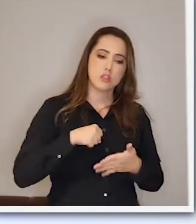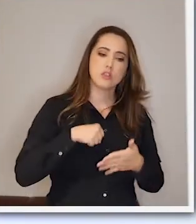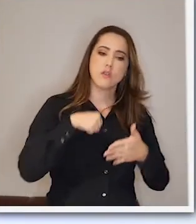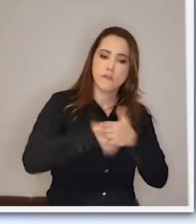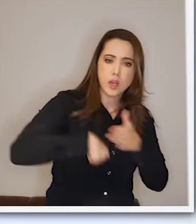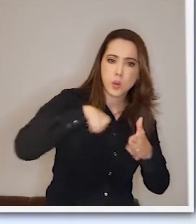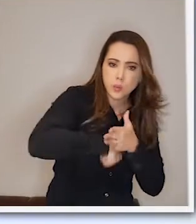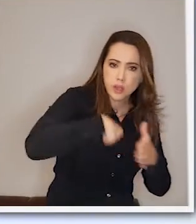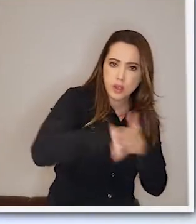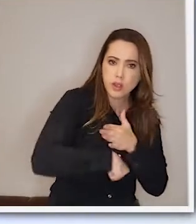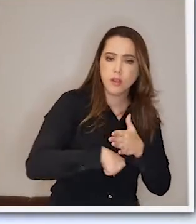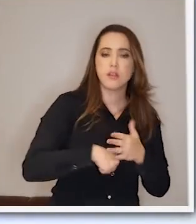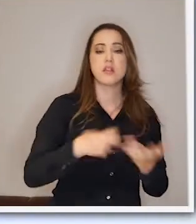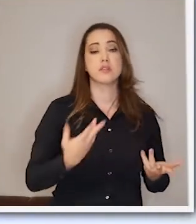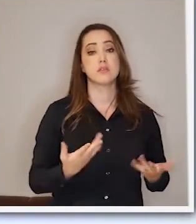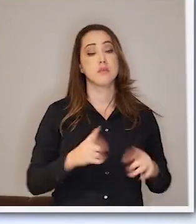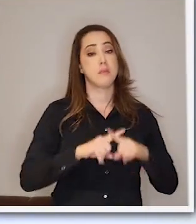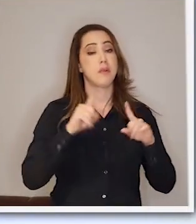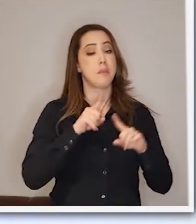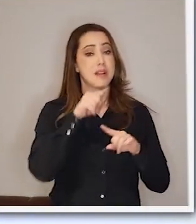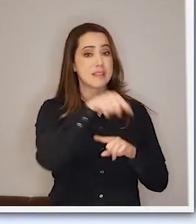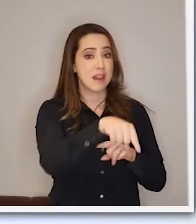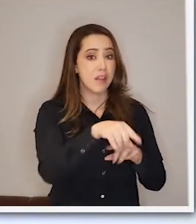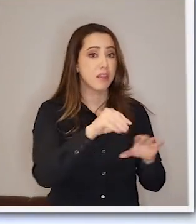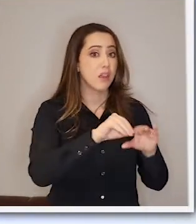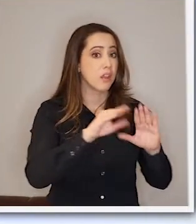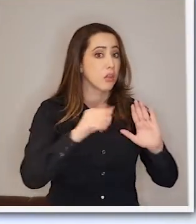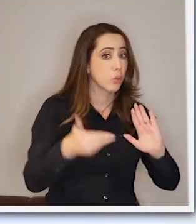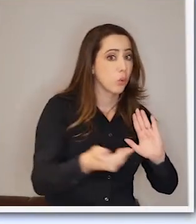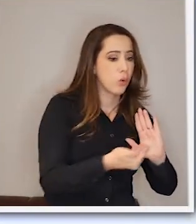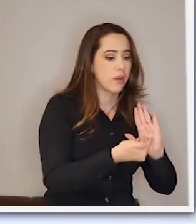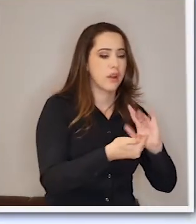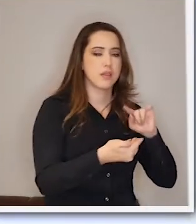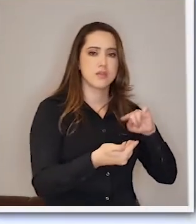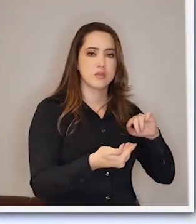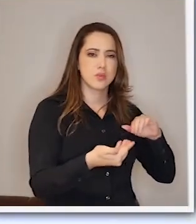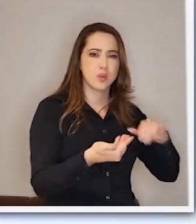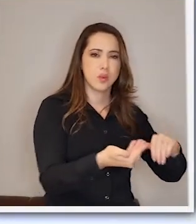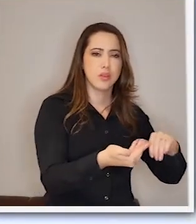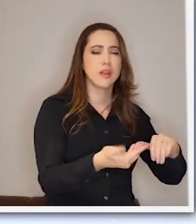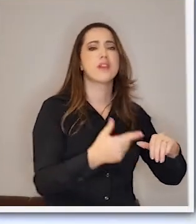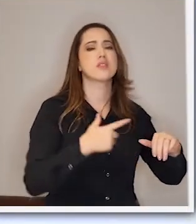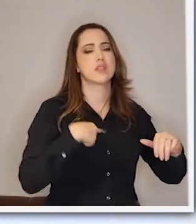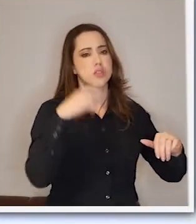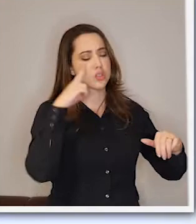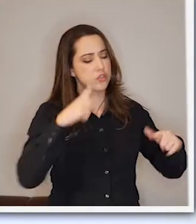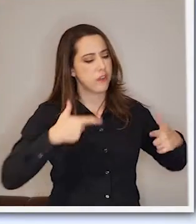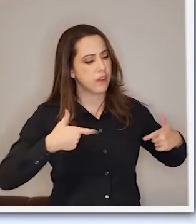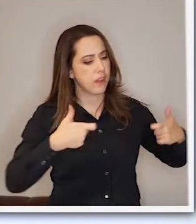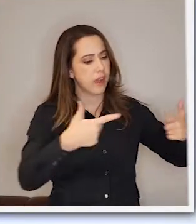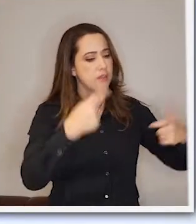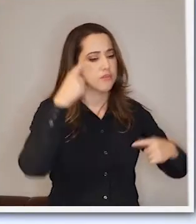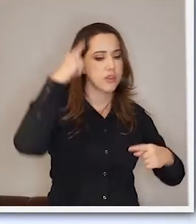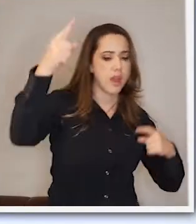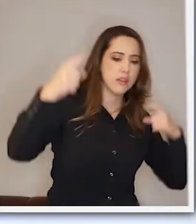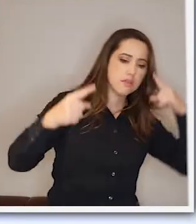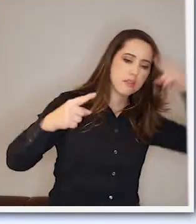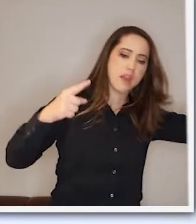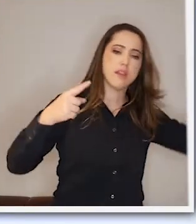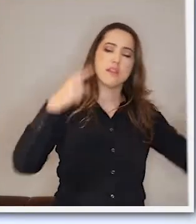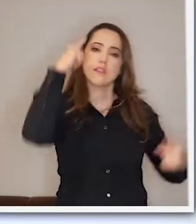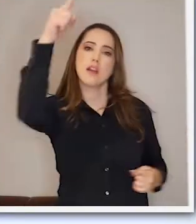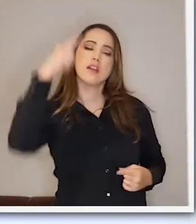enfrentar, ou sabemos superficialmente, melhor dizendo, mas lá dentro do Congresso Nacional é uma guerra de